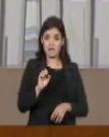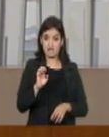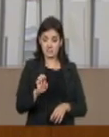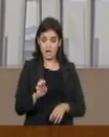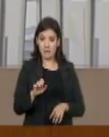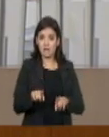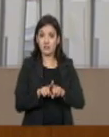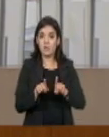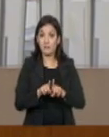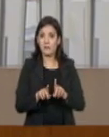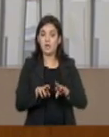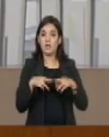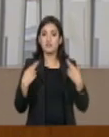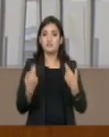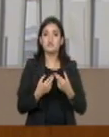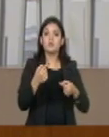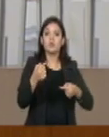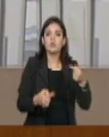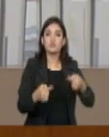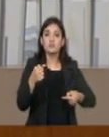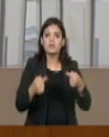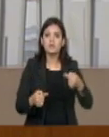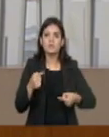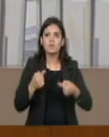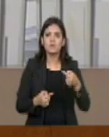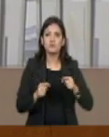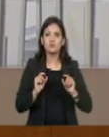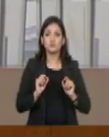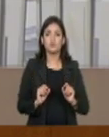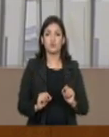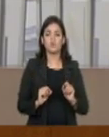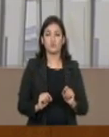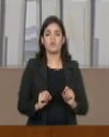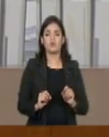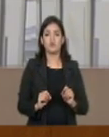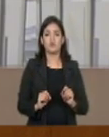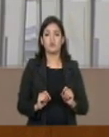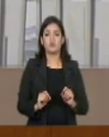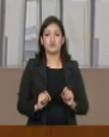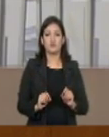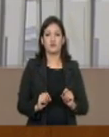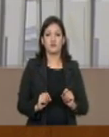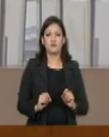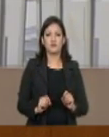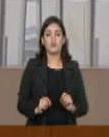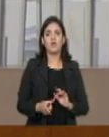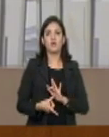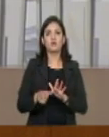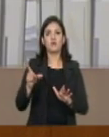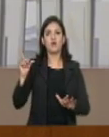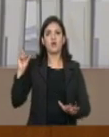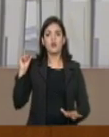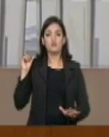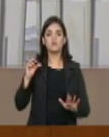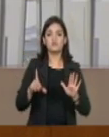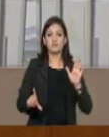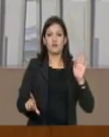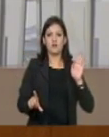discutiu decisões que vinham do TRE do Rio de Janeiro, que antes da lei